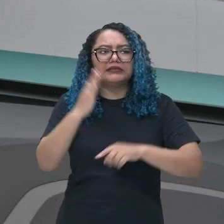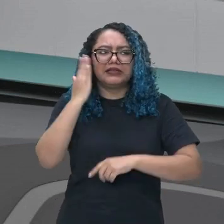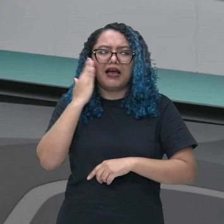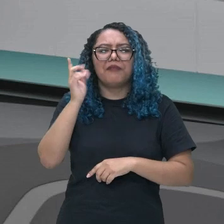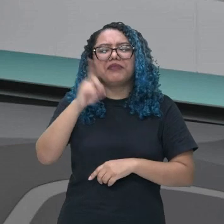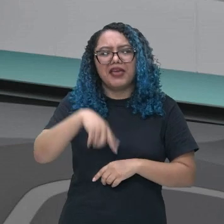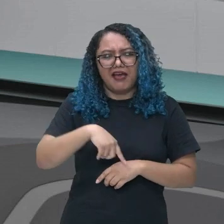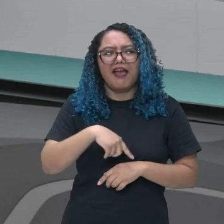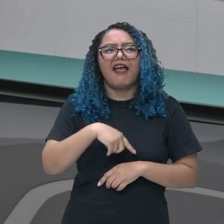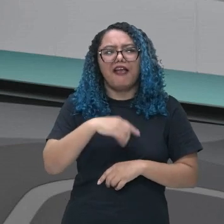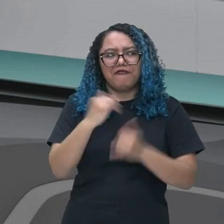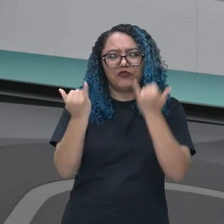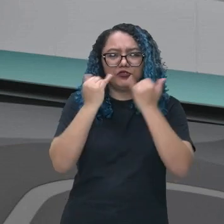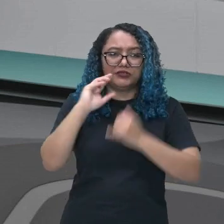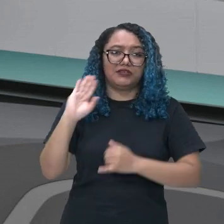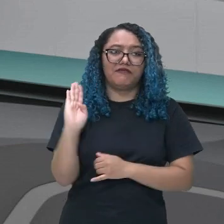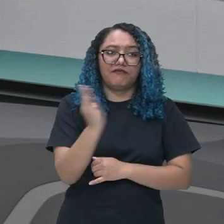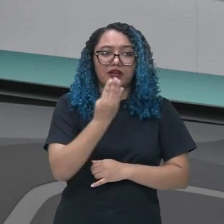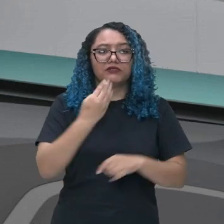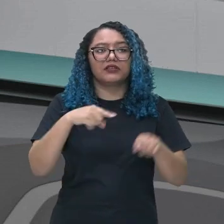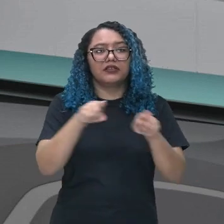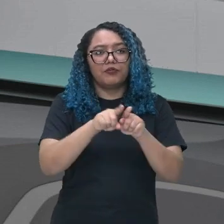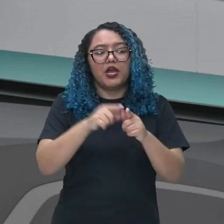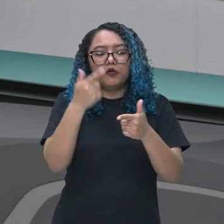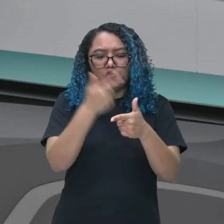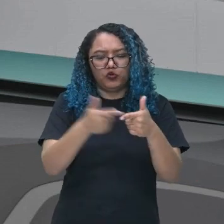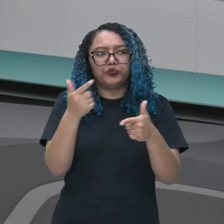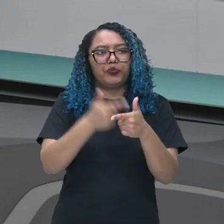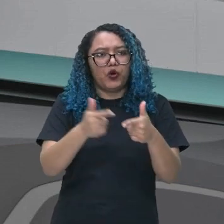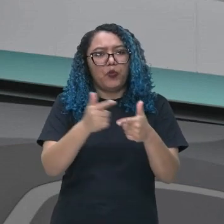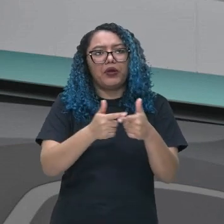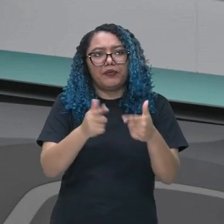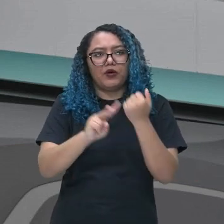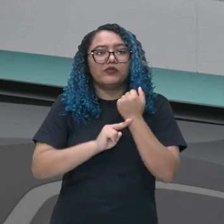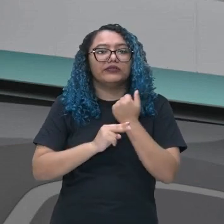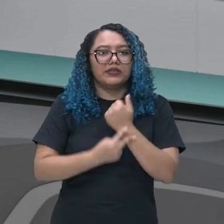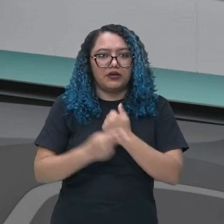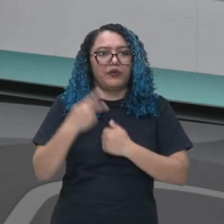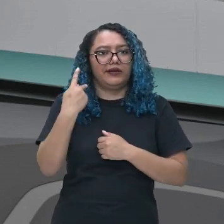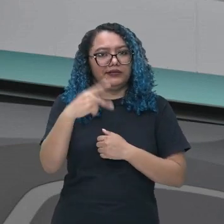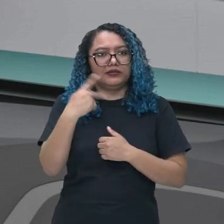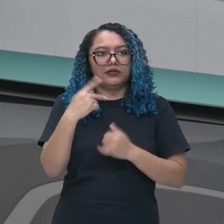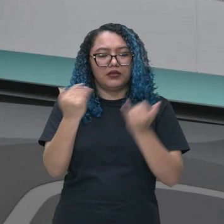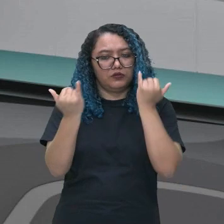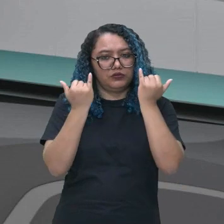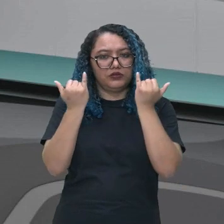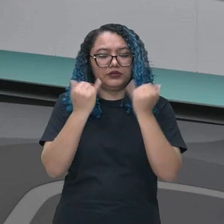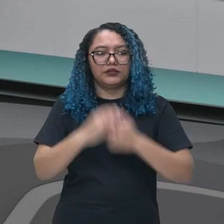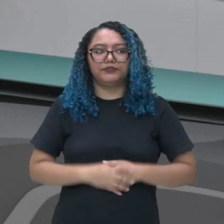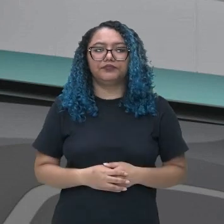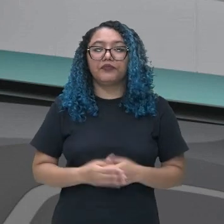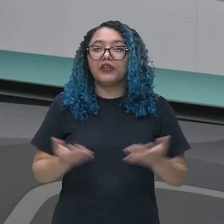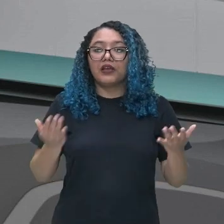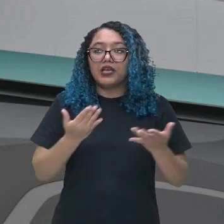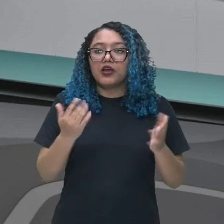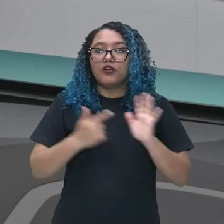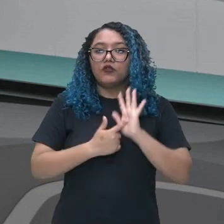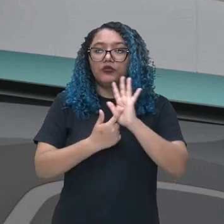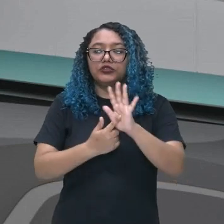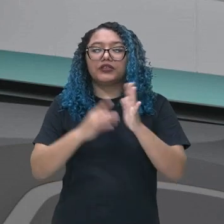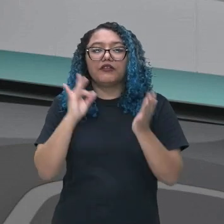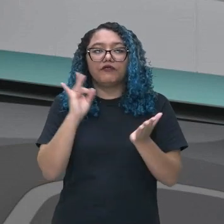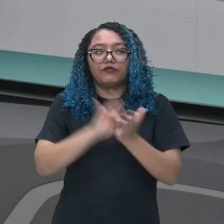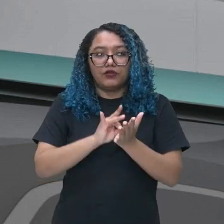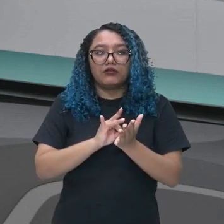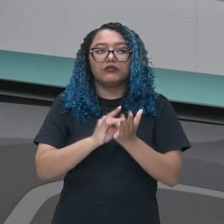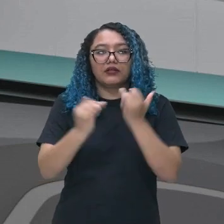causam, certo? E aí que eu vou mostrar para vocês realmente a notícia que saiu sobre a sucuri. Mas você já